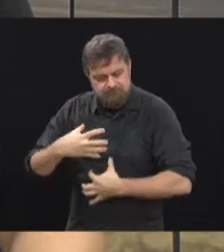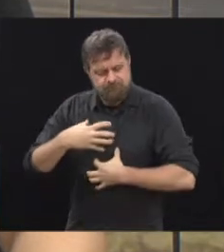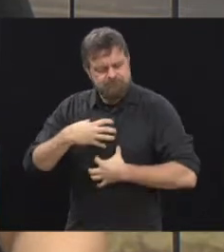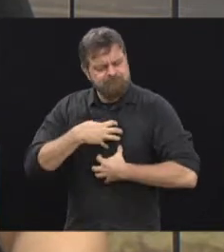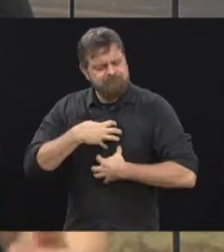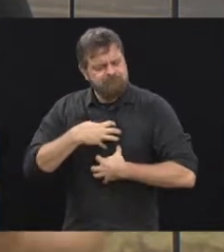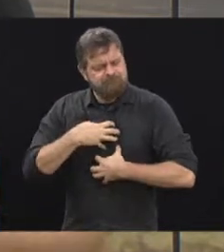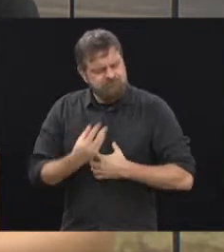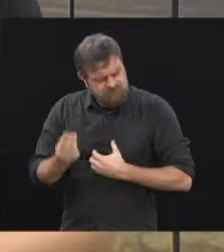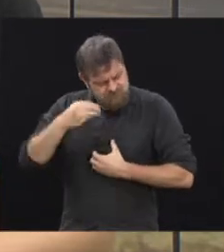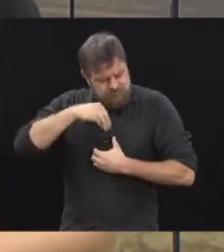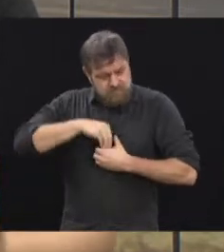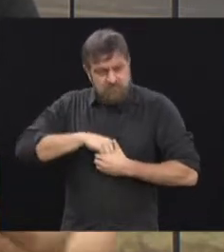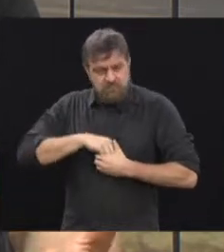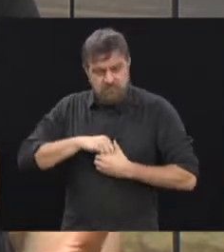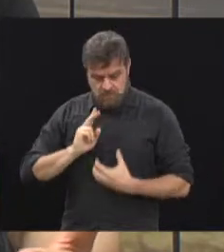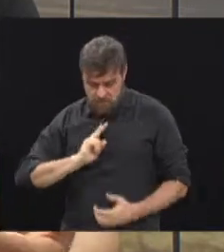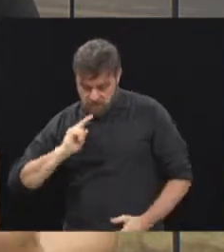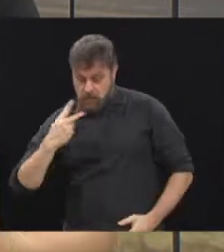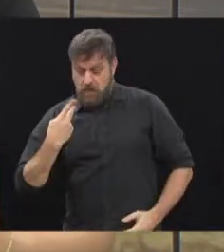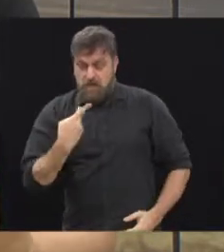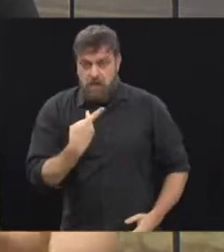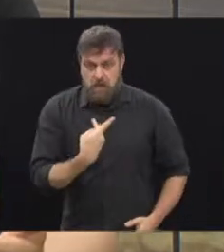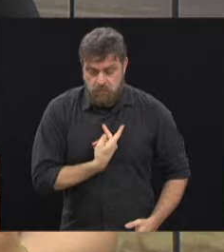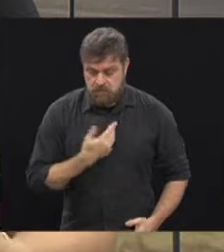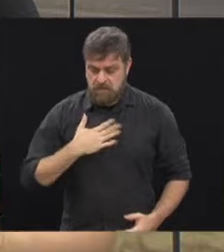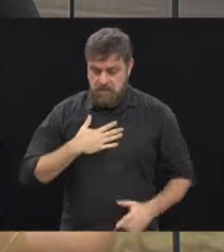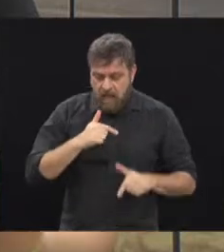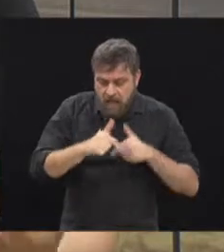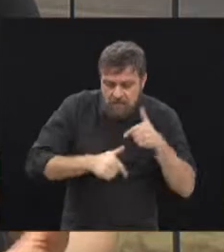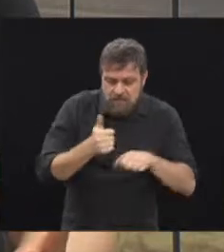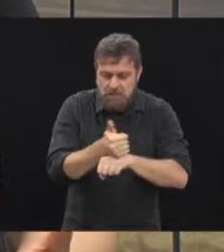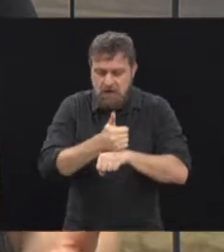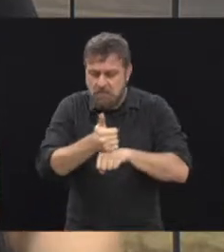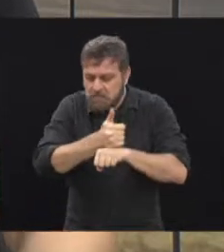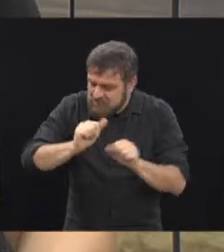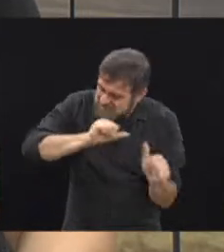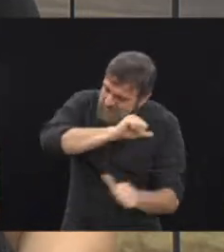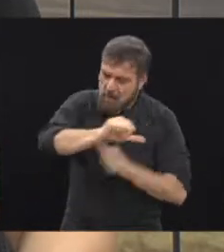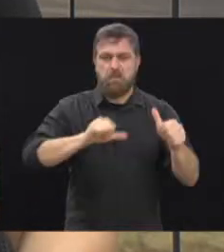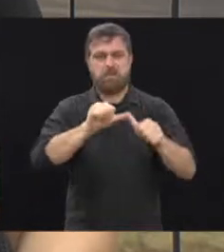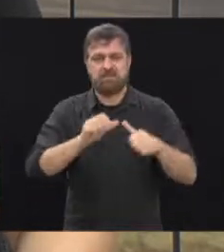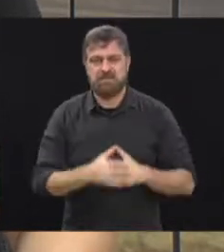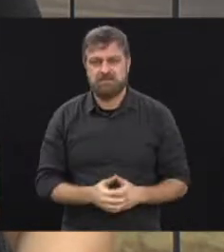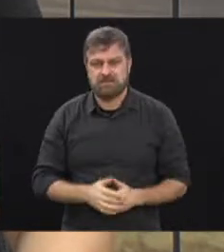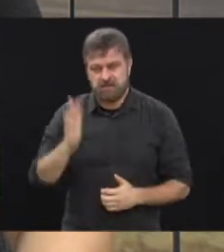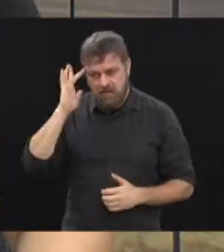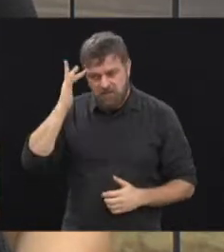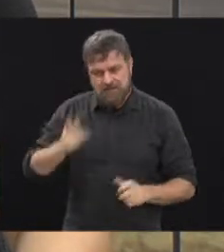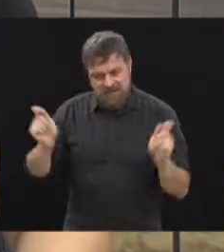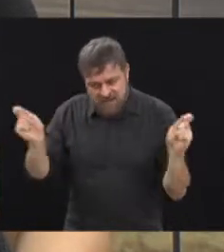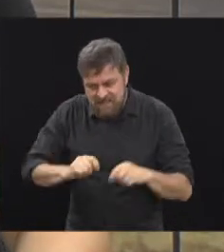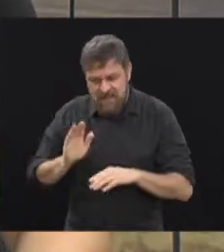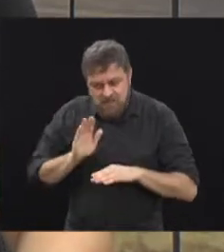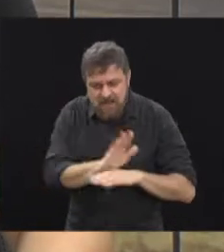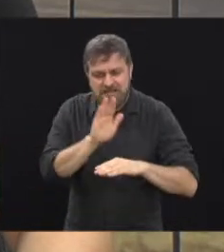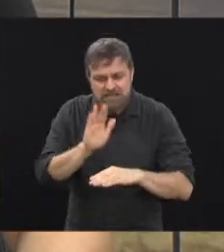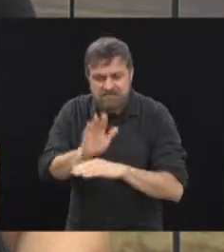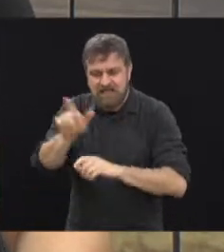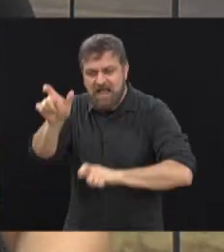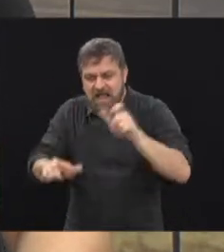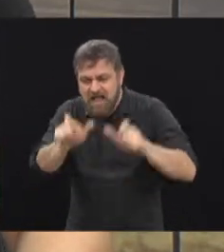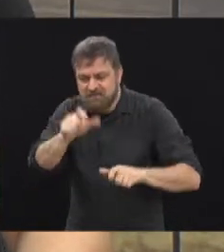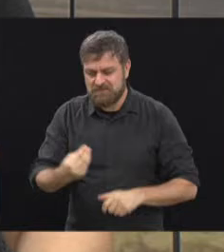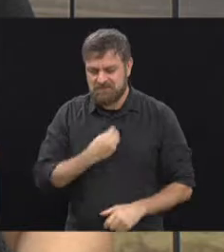forma tão profunda e fez eu mudar todo o meu estilo de vida, o meu trabalho, a minha profissão, eu acho que pode mudar também muita